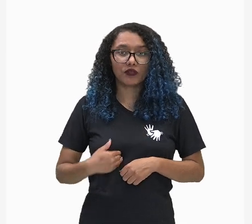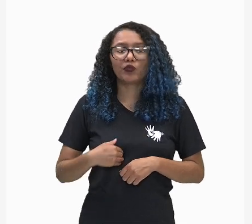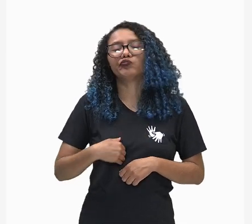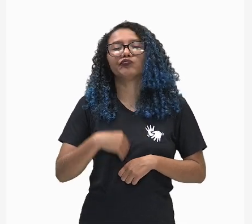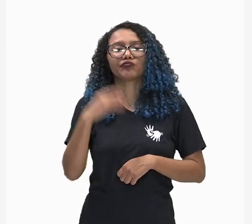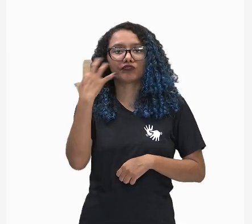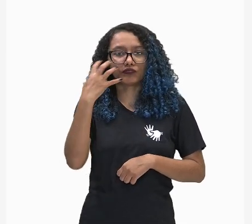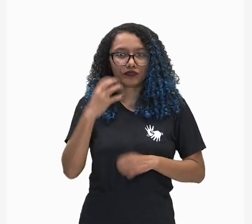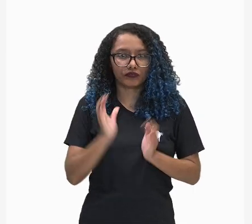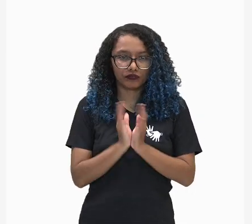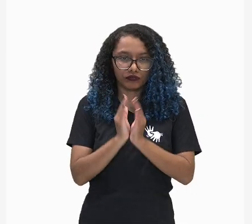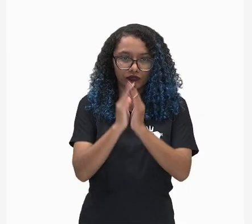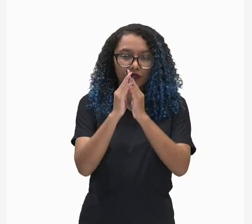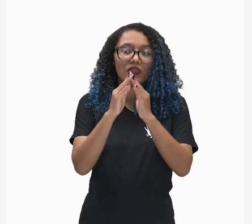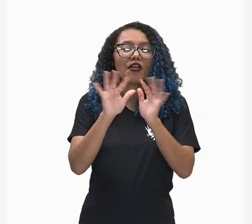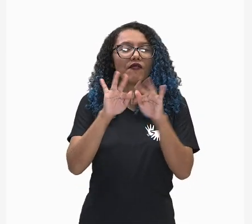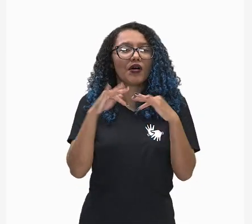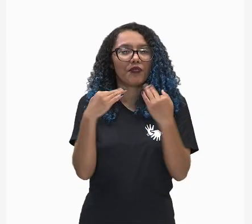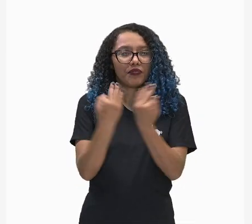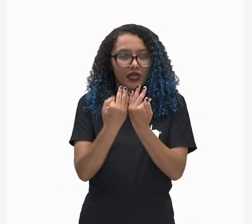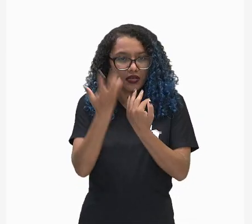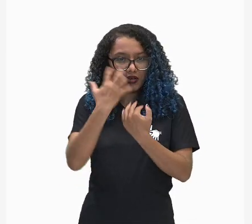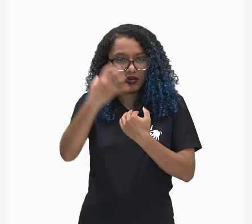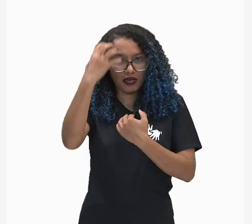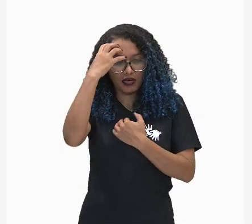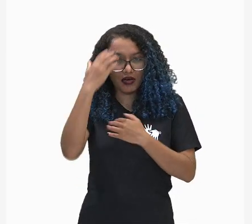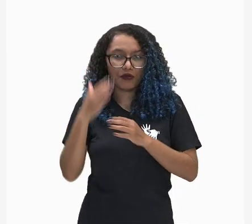real no Brasil e a